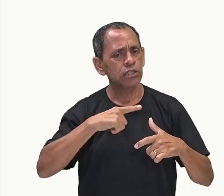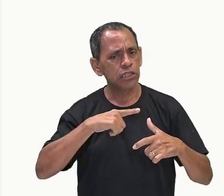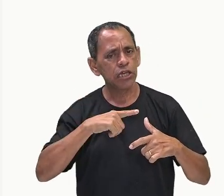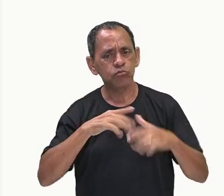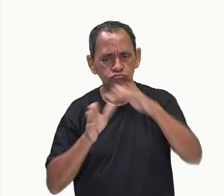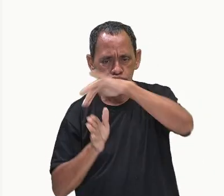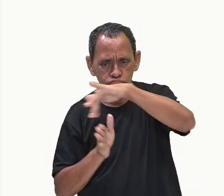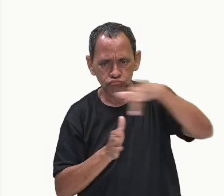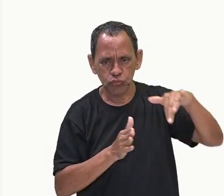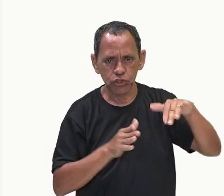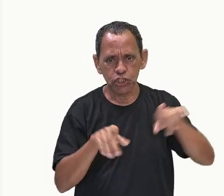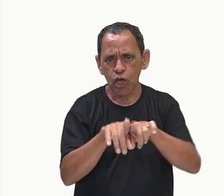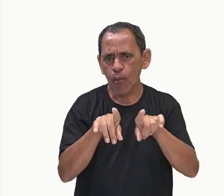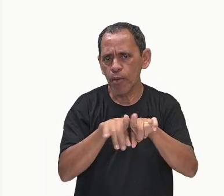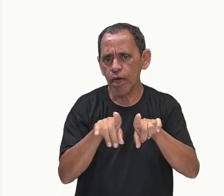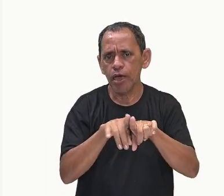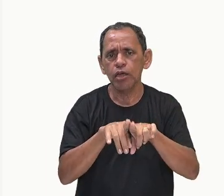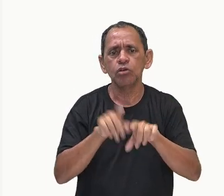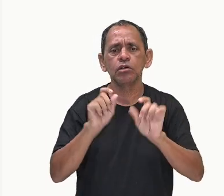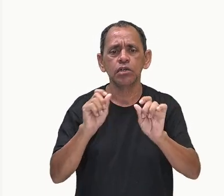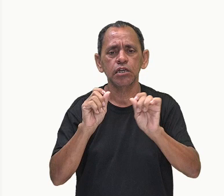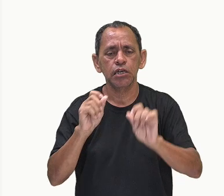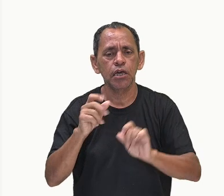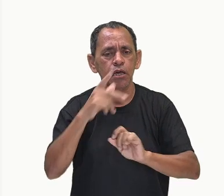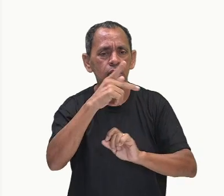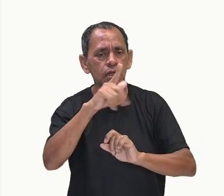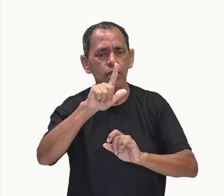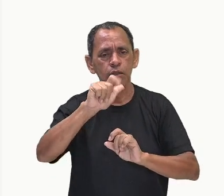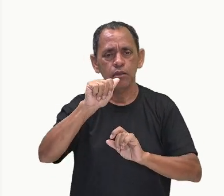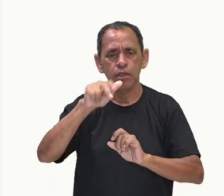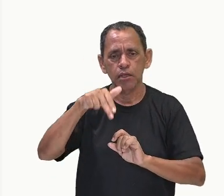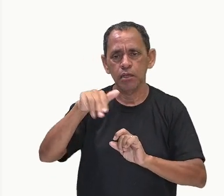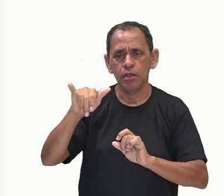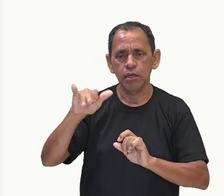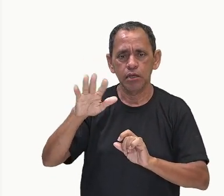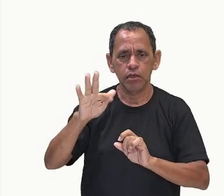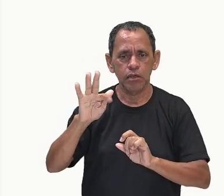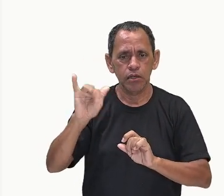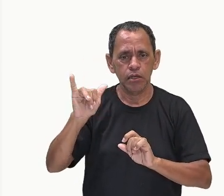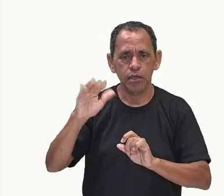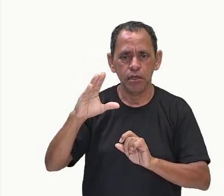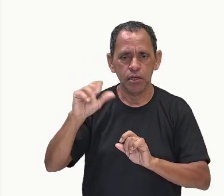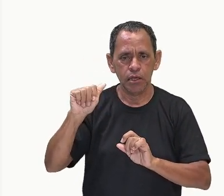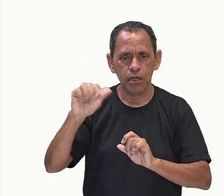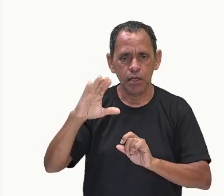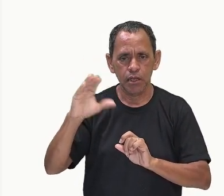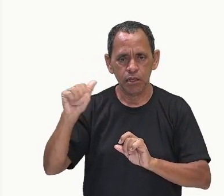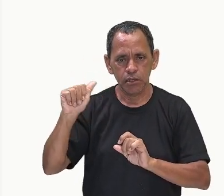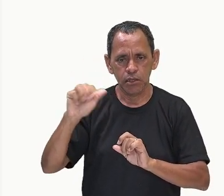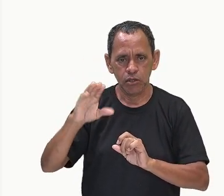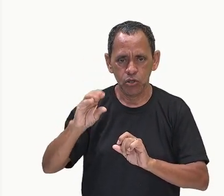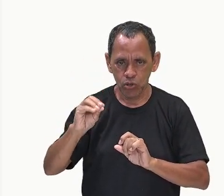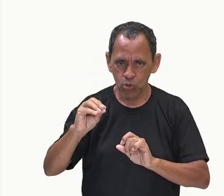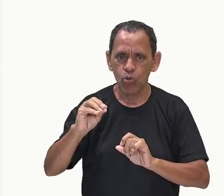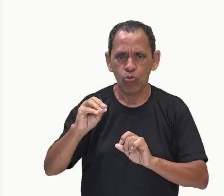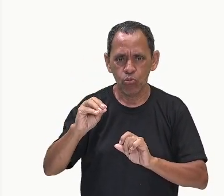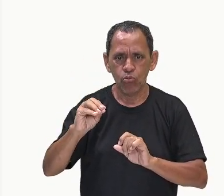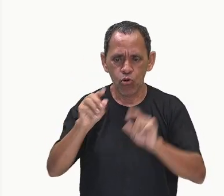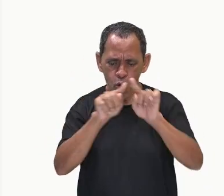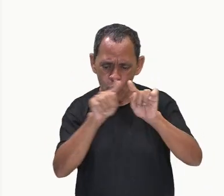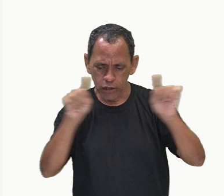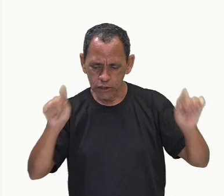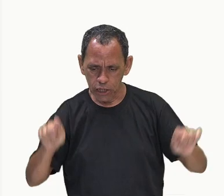aí por 2 bases, que são circunferências, e um retângulo, que é a sua área